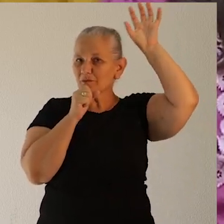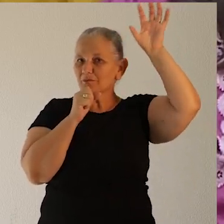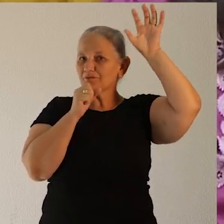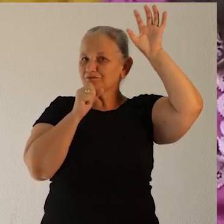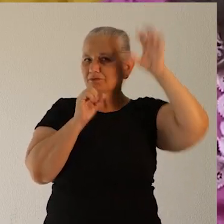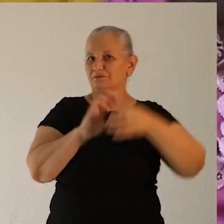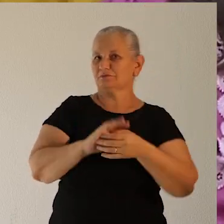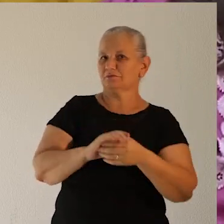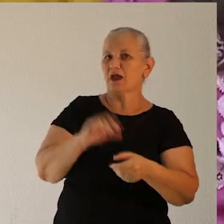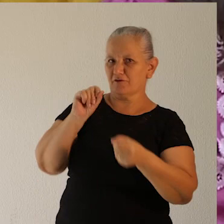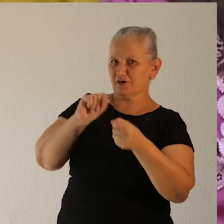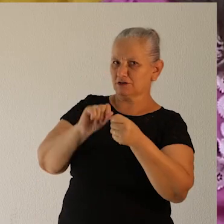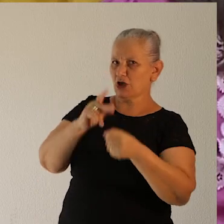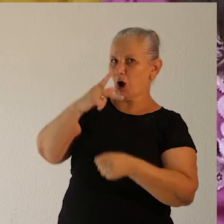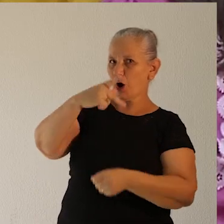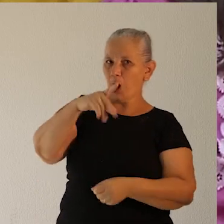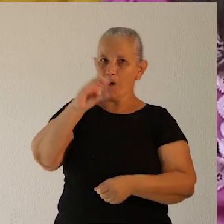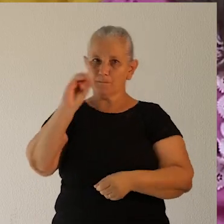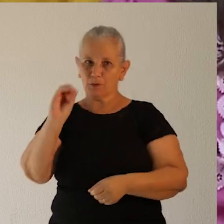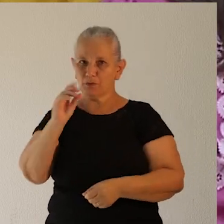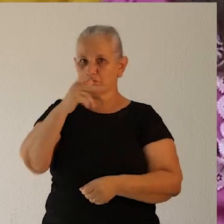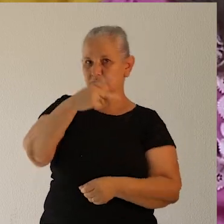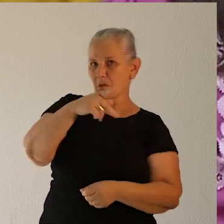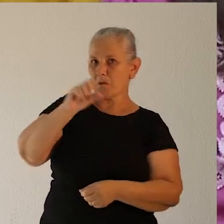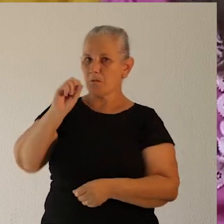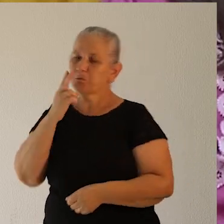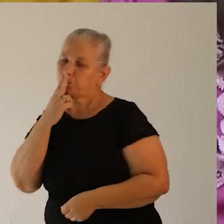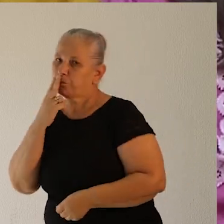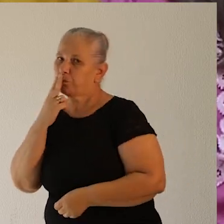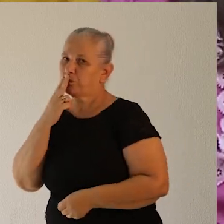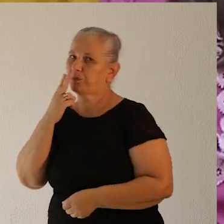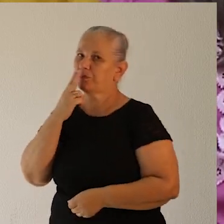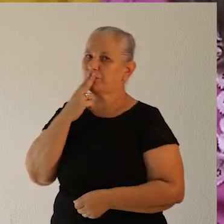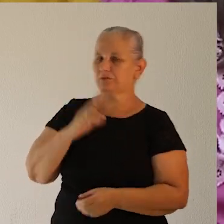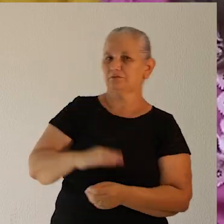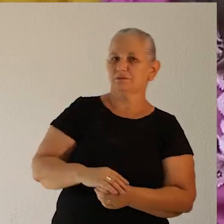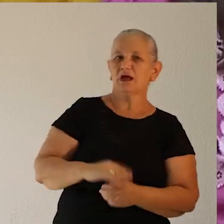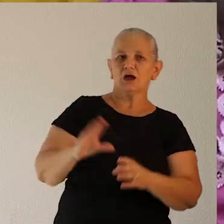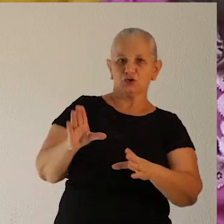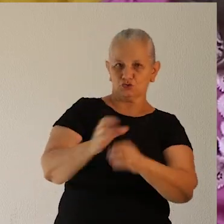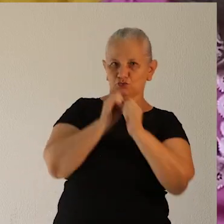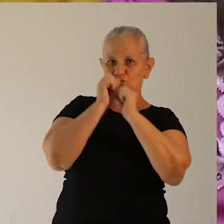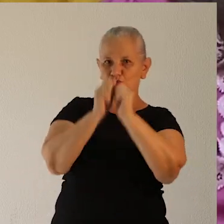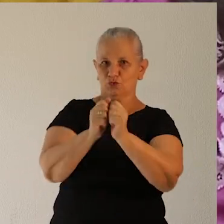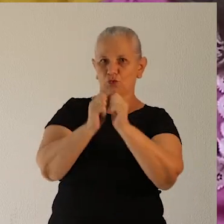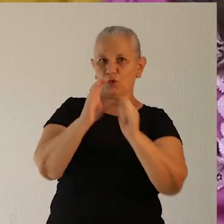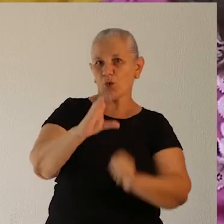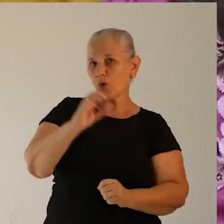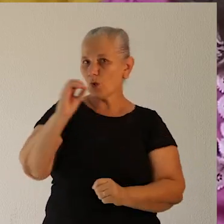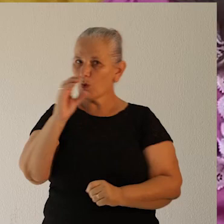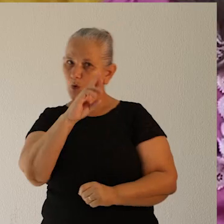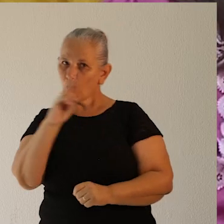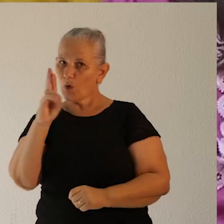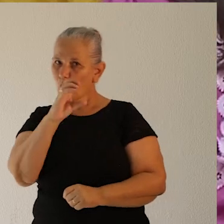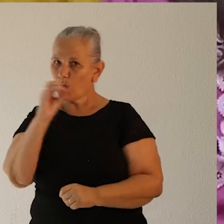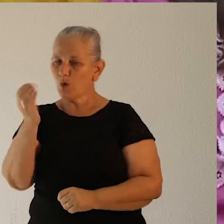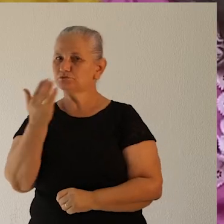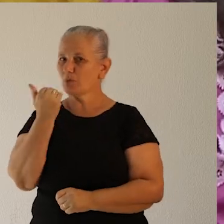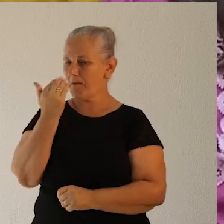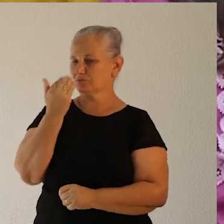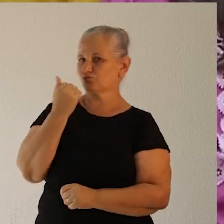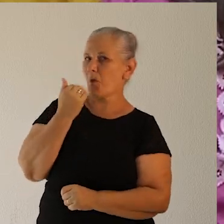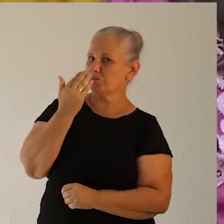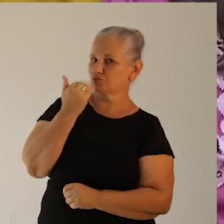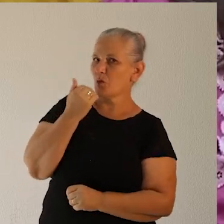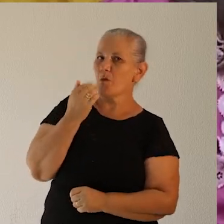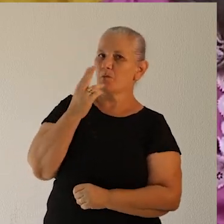Enquanto fazia popó, fumava o seu cachimbo, completava com pororó, comendo amendoim. Como assim? Enquanto